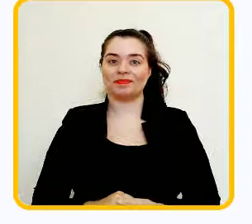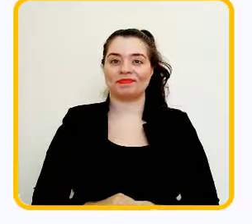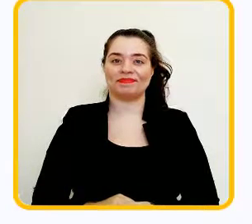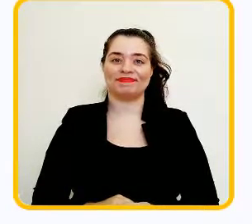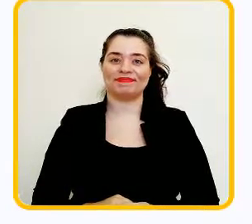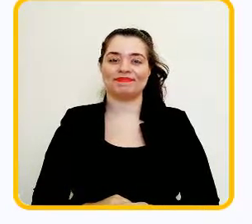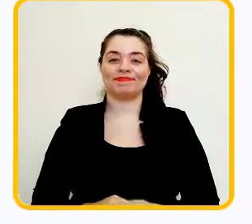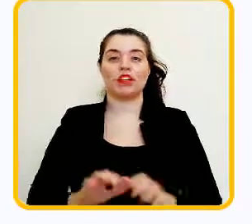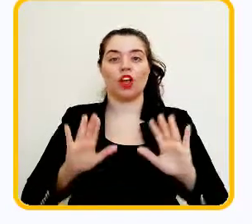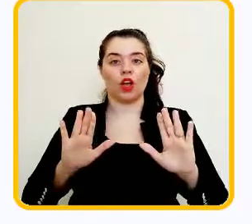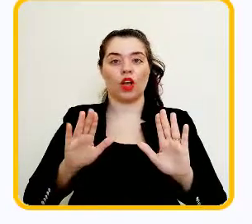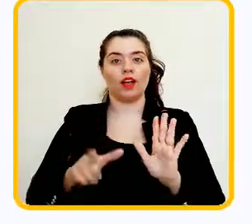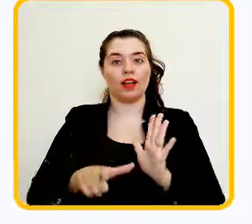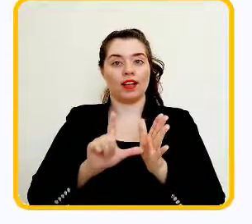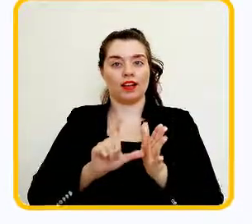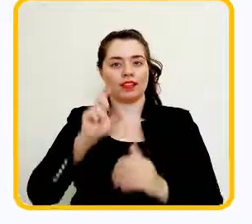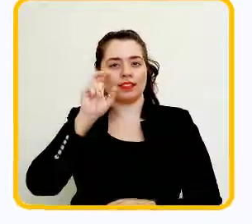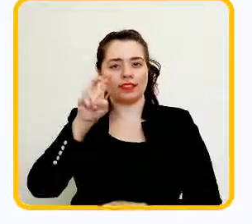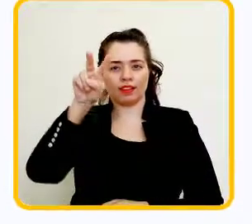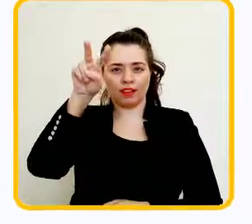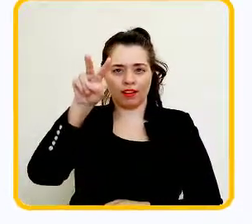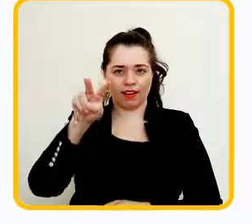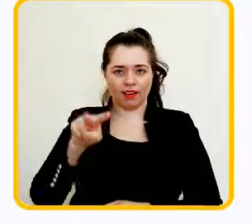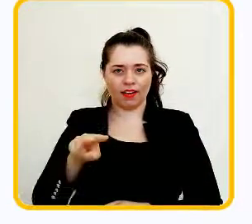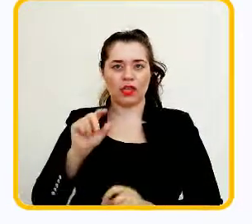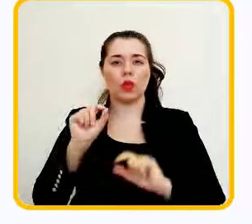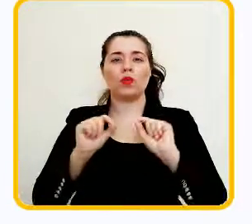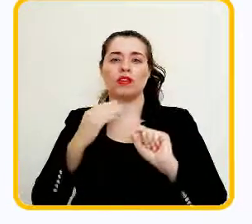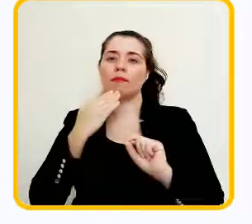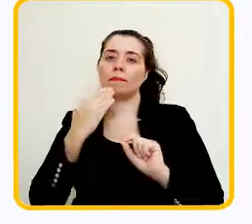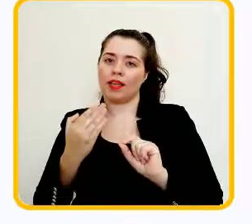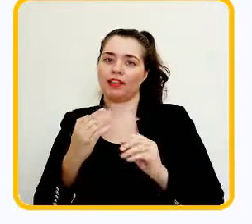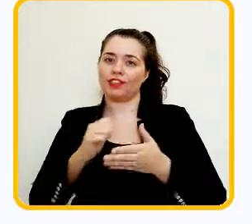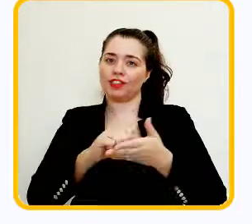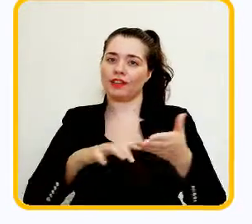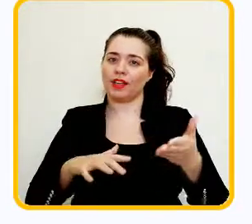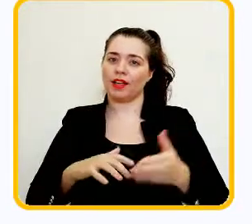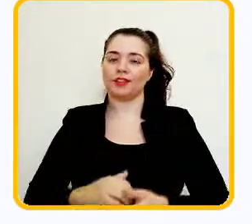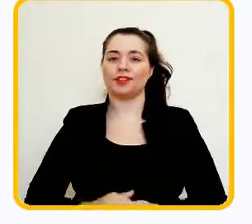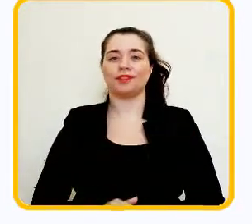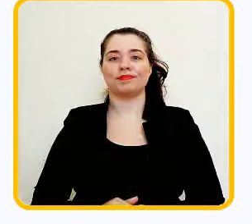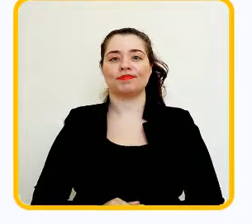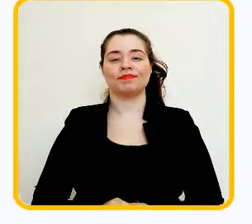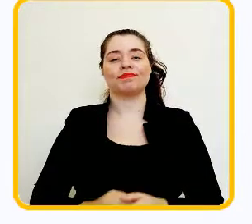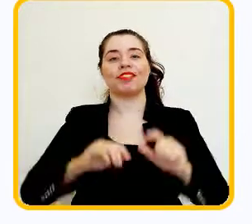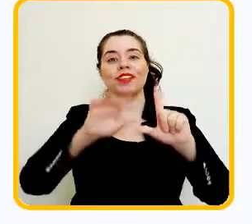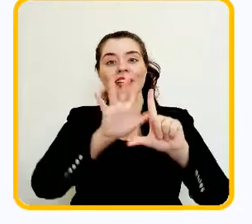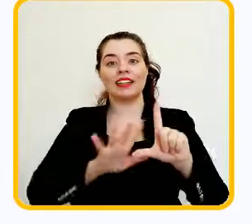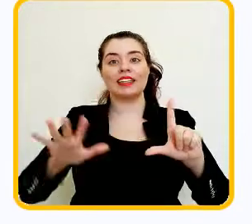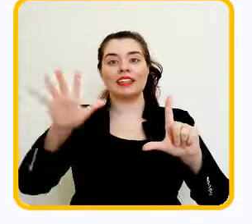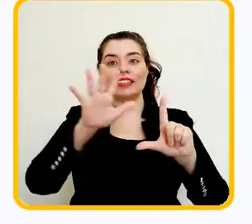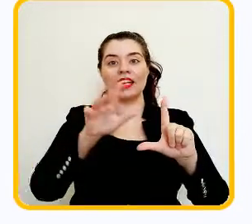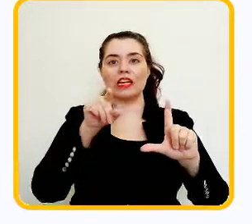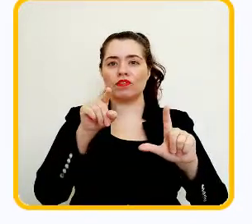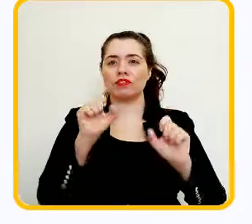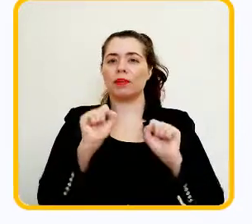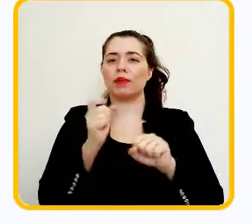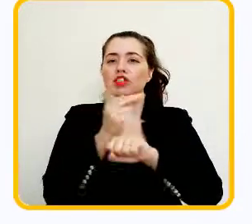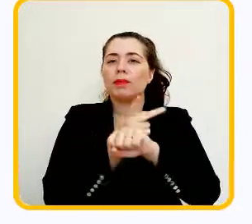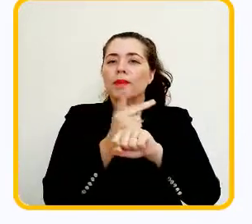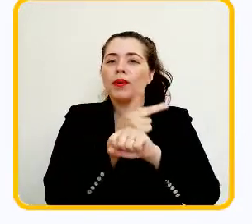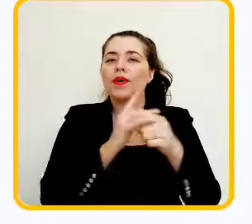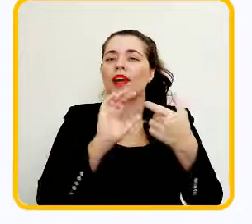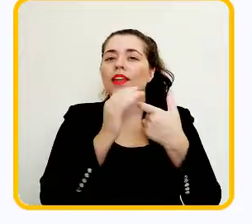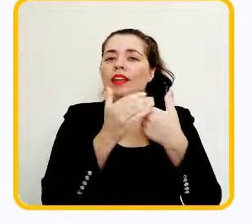Clique na atividade. Como sempre, é importante ler com atenção o enunciado das atividades. Nessa tela, você pode fazer buscas